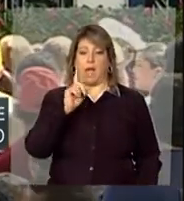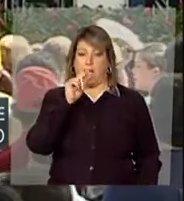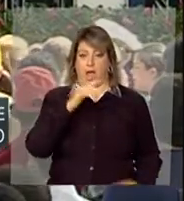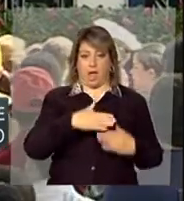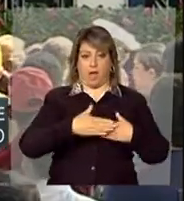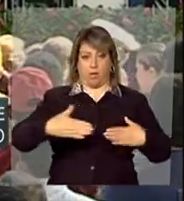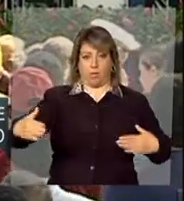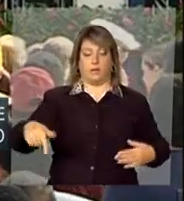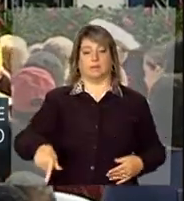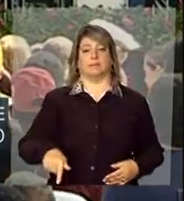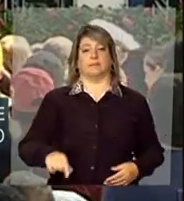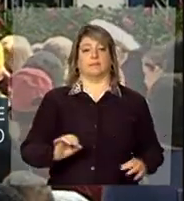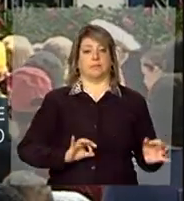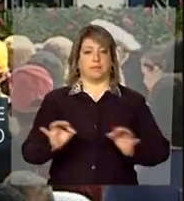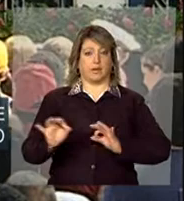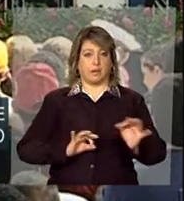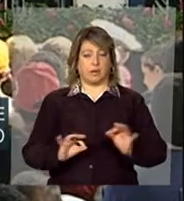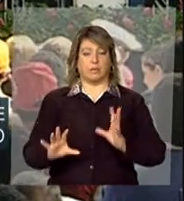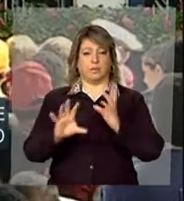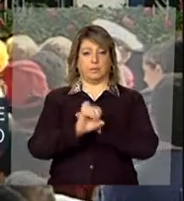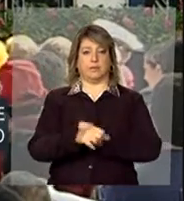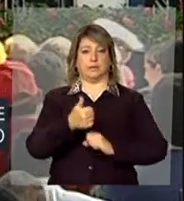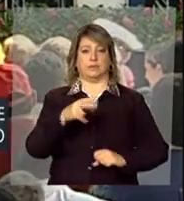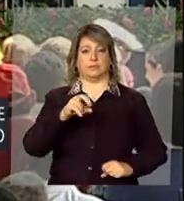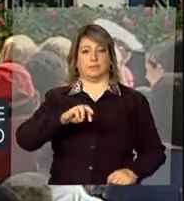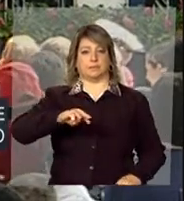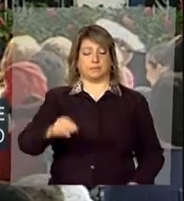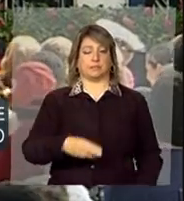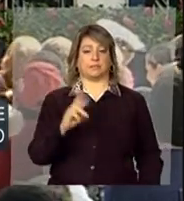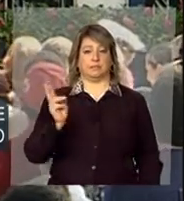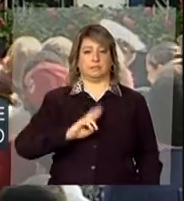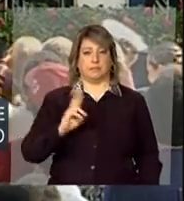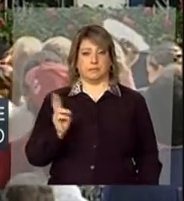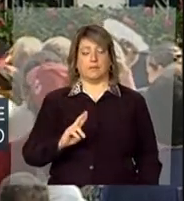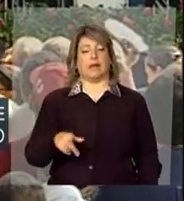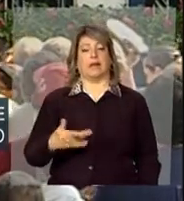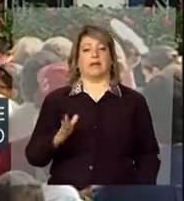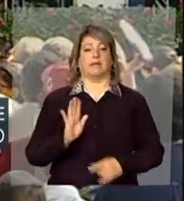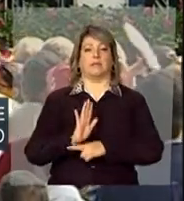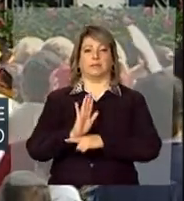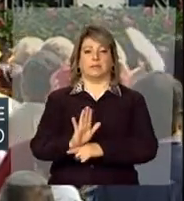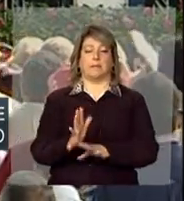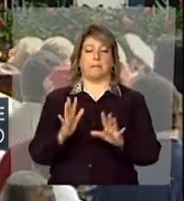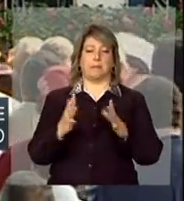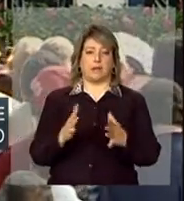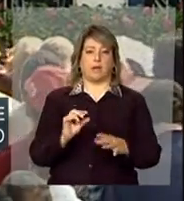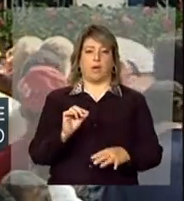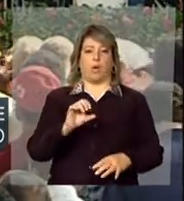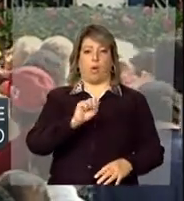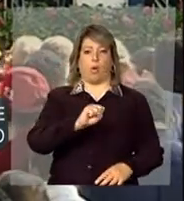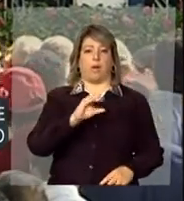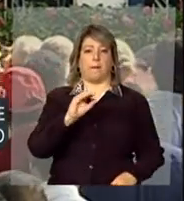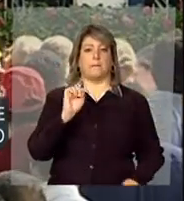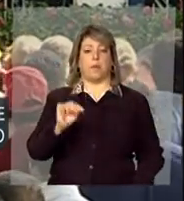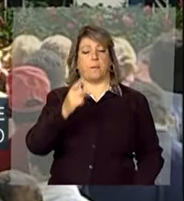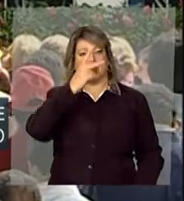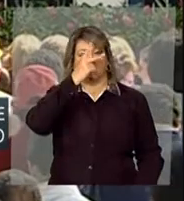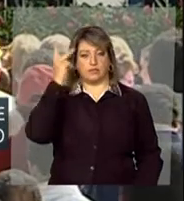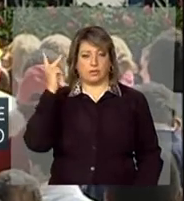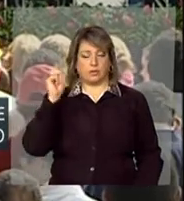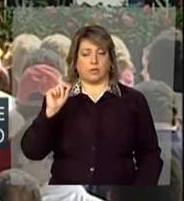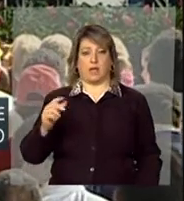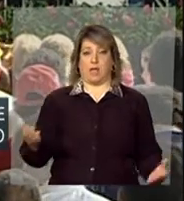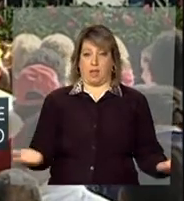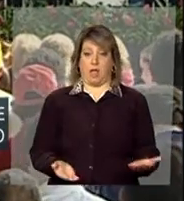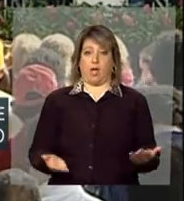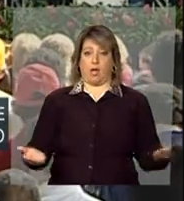projeto, orçado em cerca de 50 milhões de reais, deverá beneficiar cerca de 80 mil pessoas.